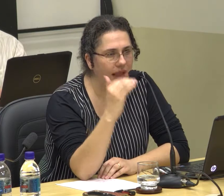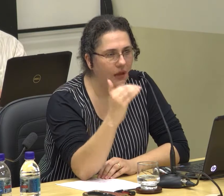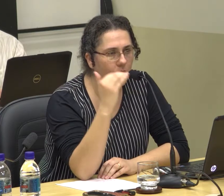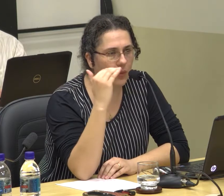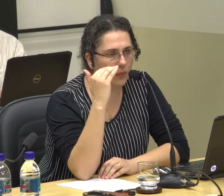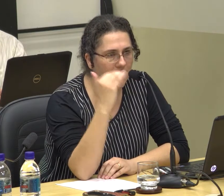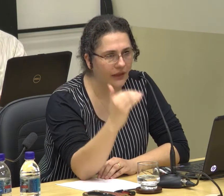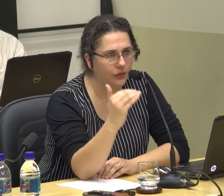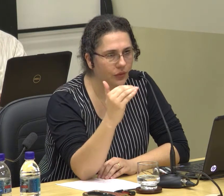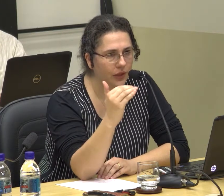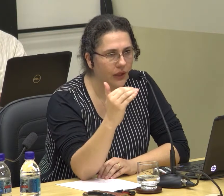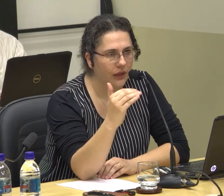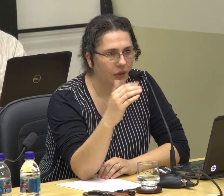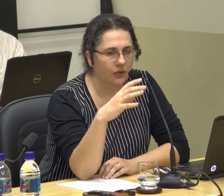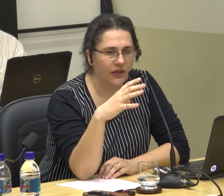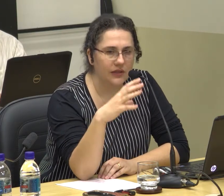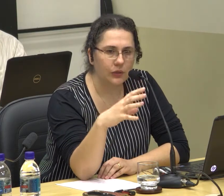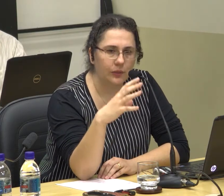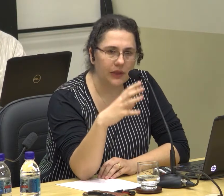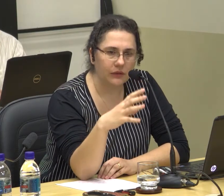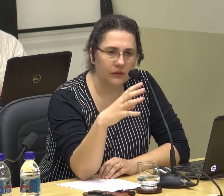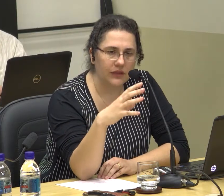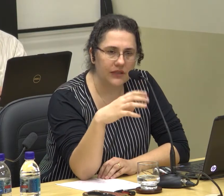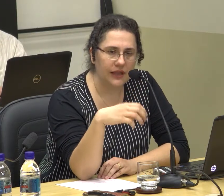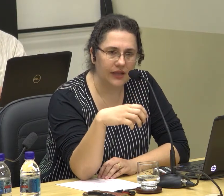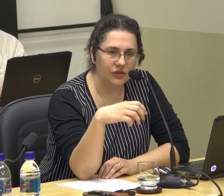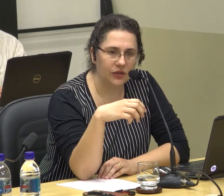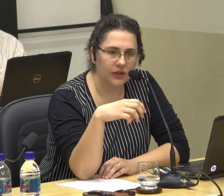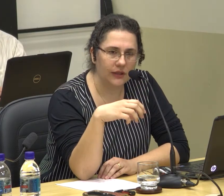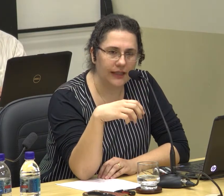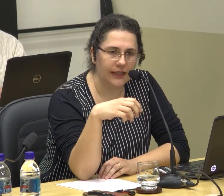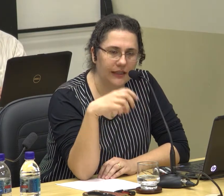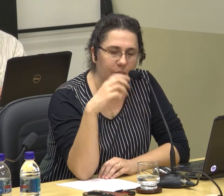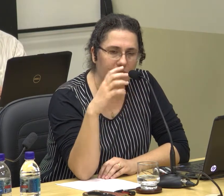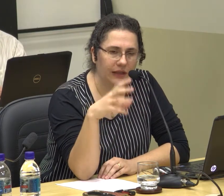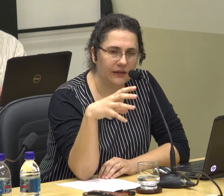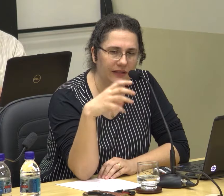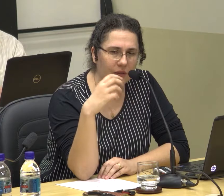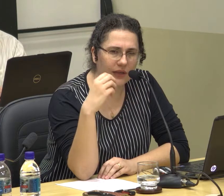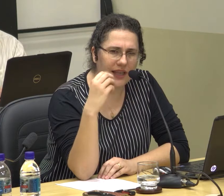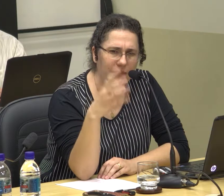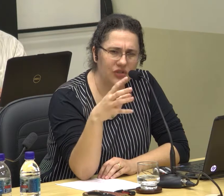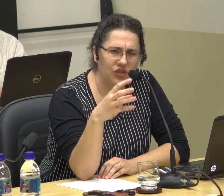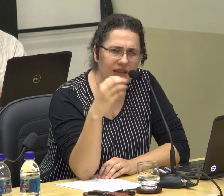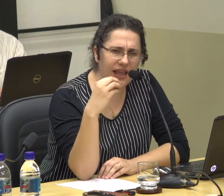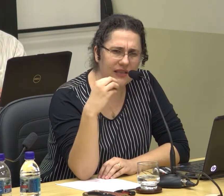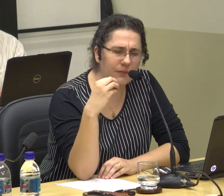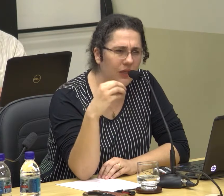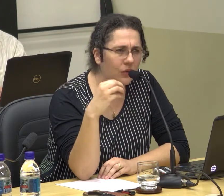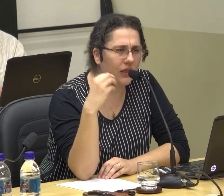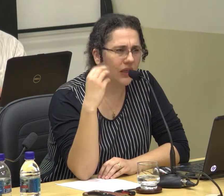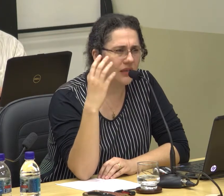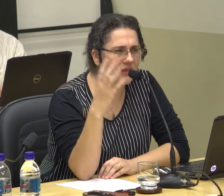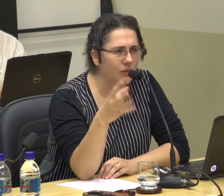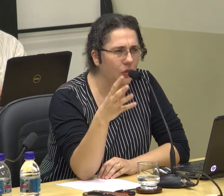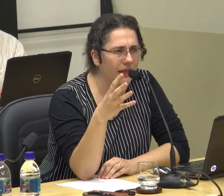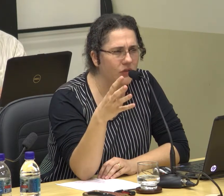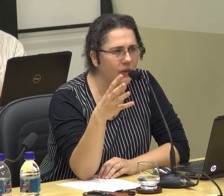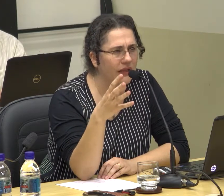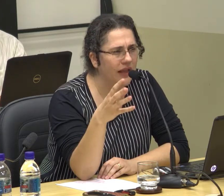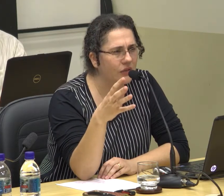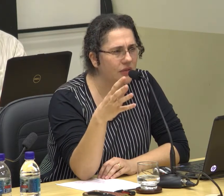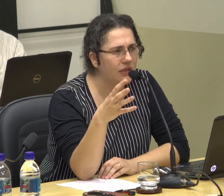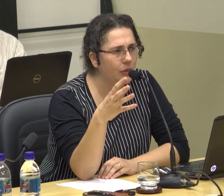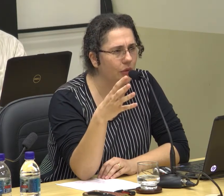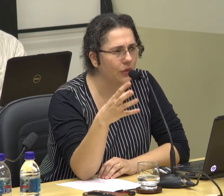eles têm ocupado o vazio urbano da cidade. Então, porque são glebas de 10 mil a 15 mil